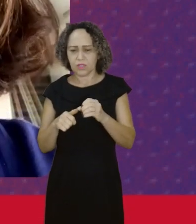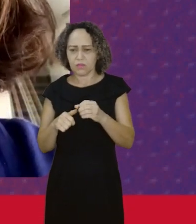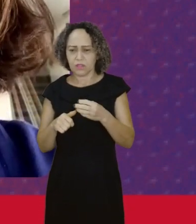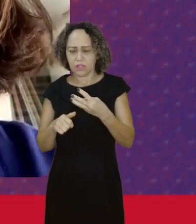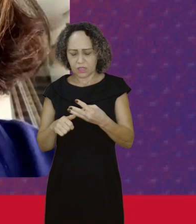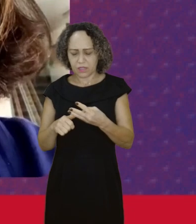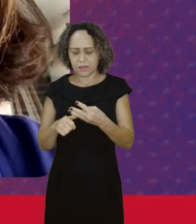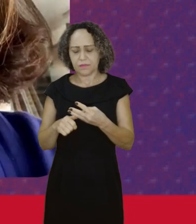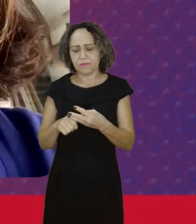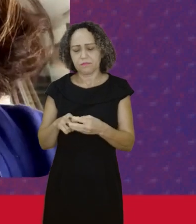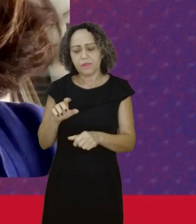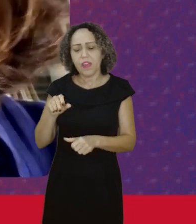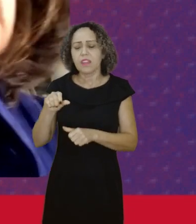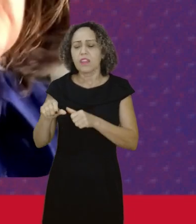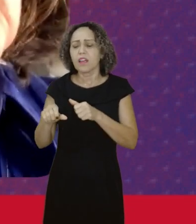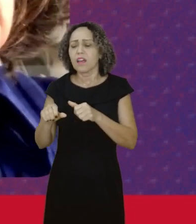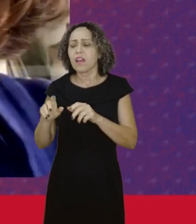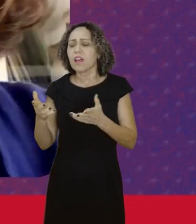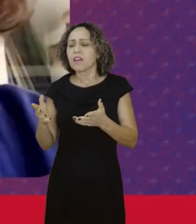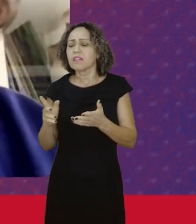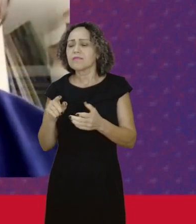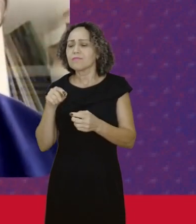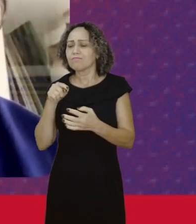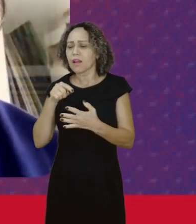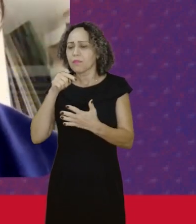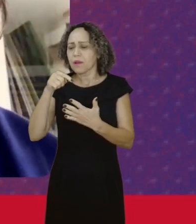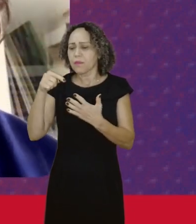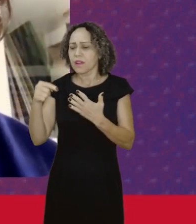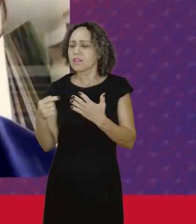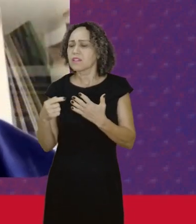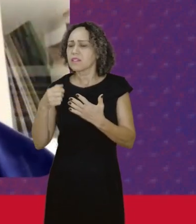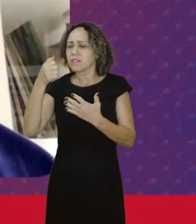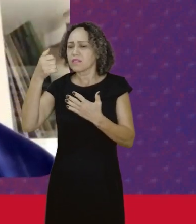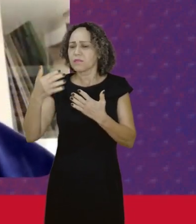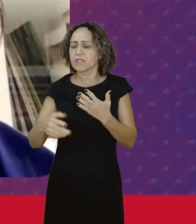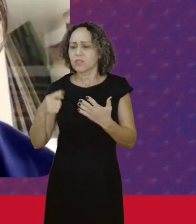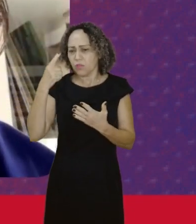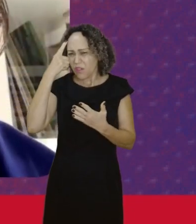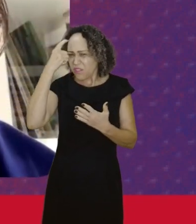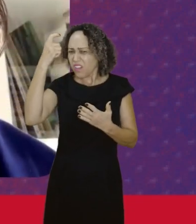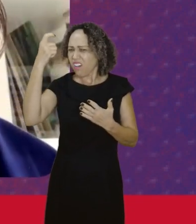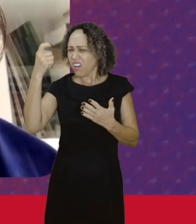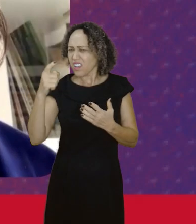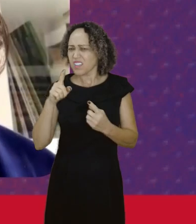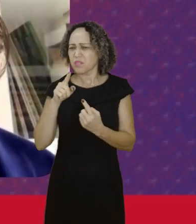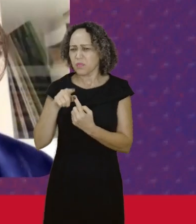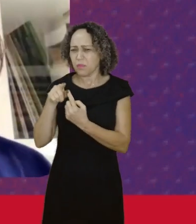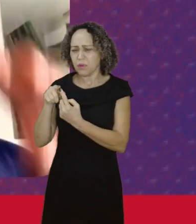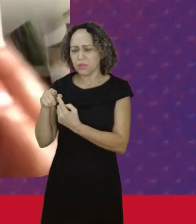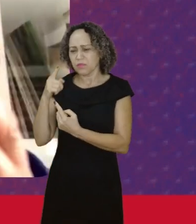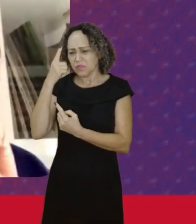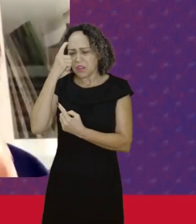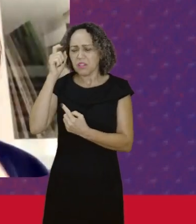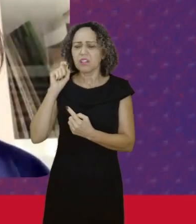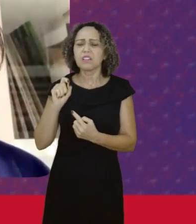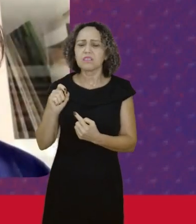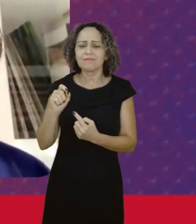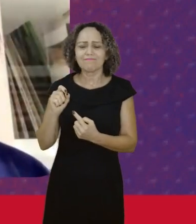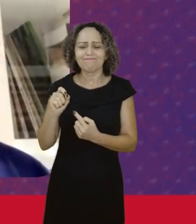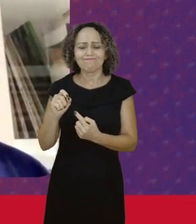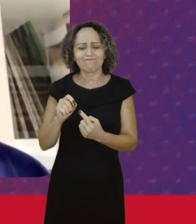da violência, elas vão mostrar que não é aceitável nenhuma forma